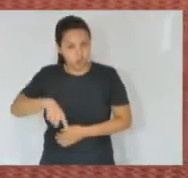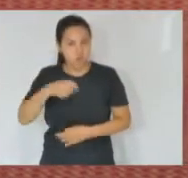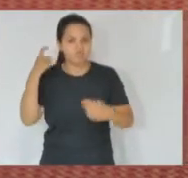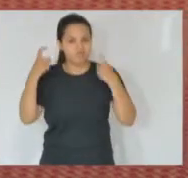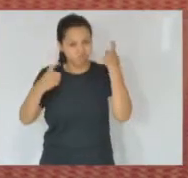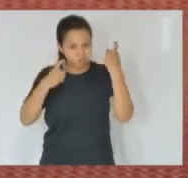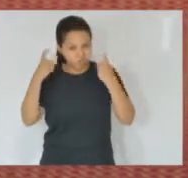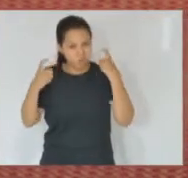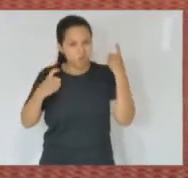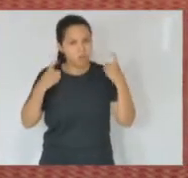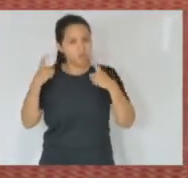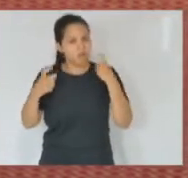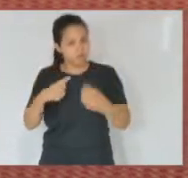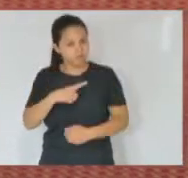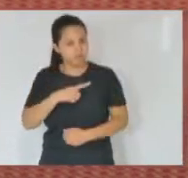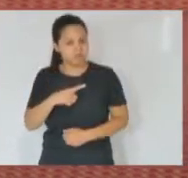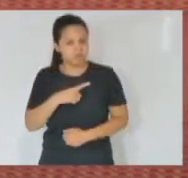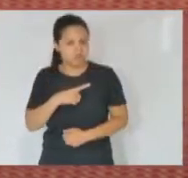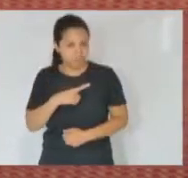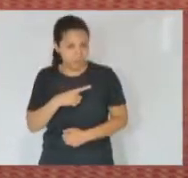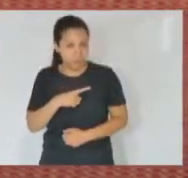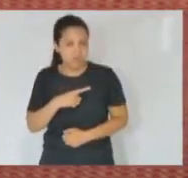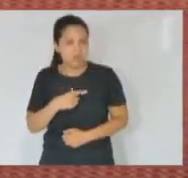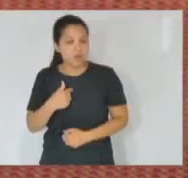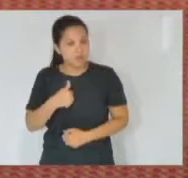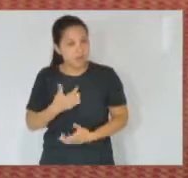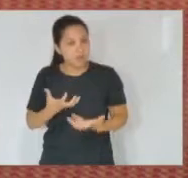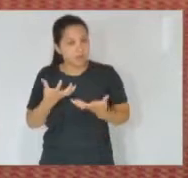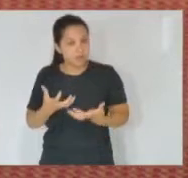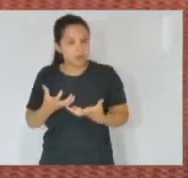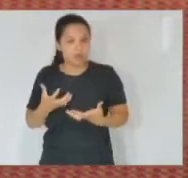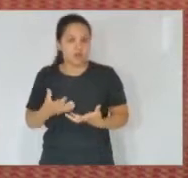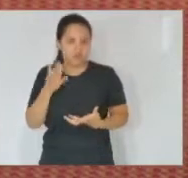preocupação, e eu espero, eu tenho certeza que isso não